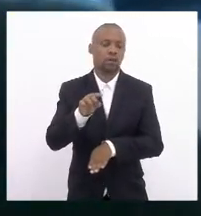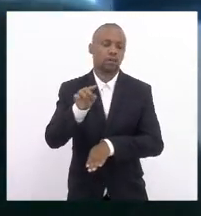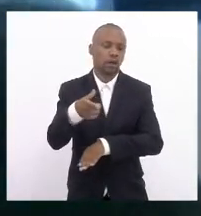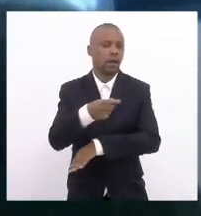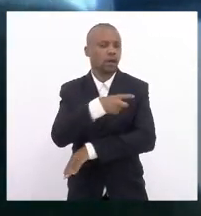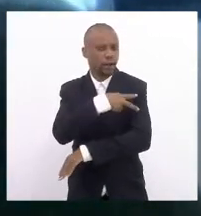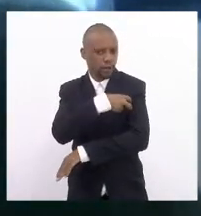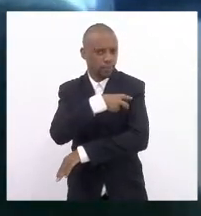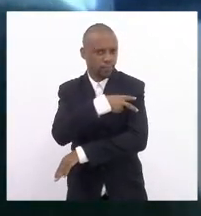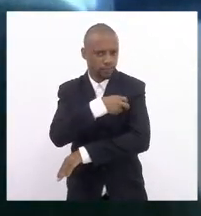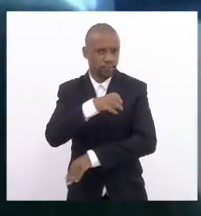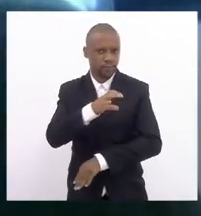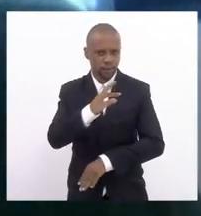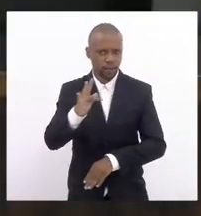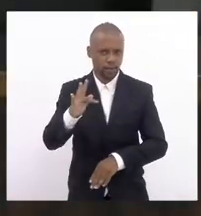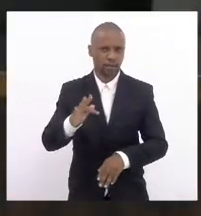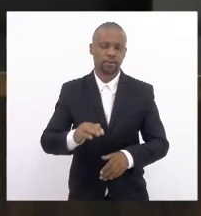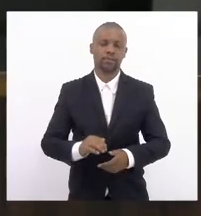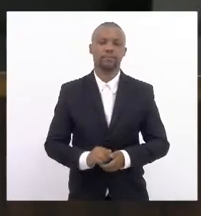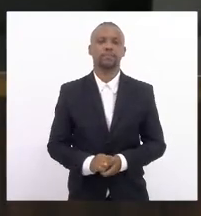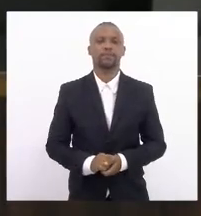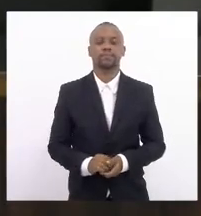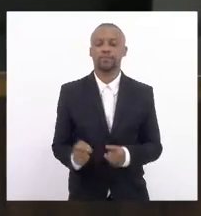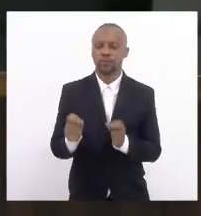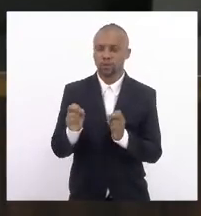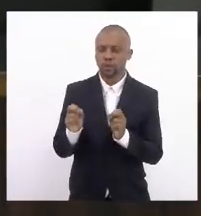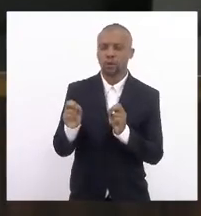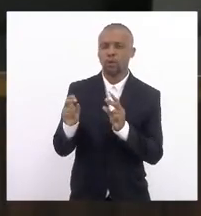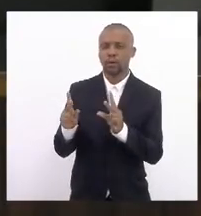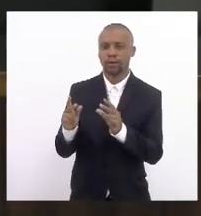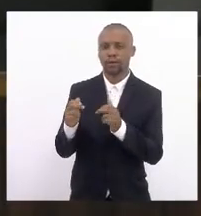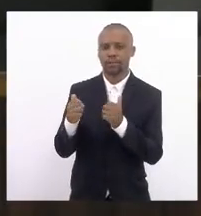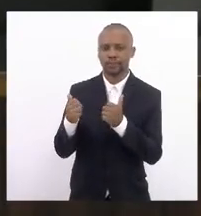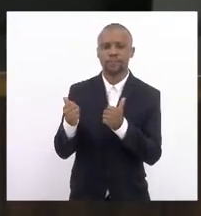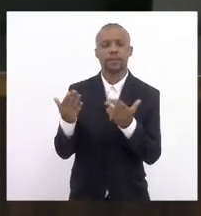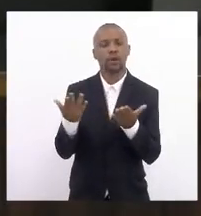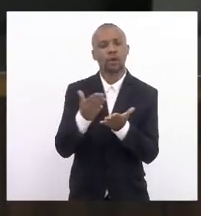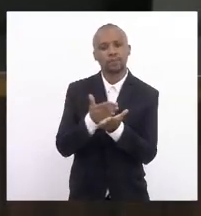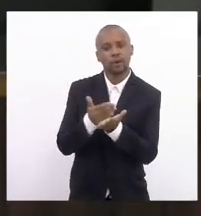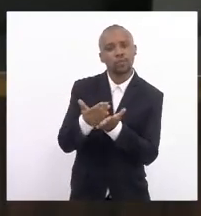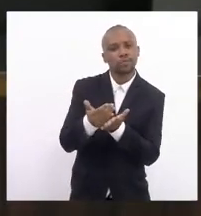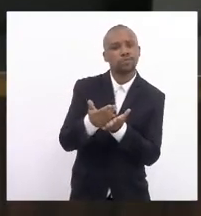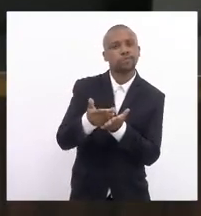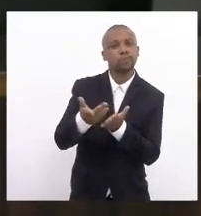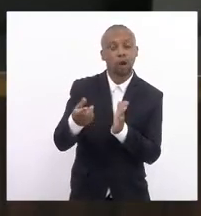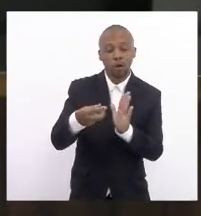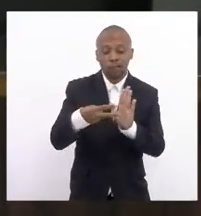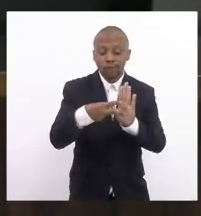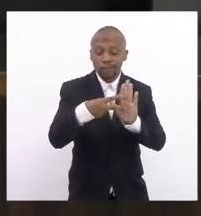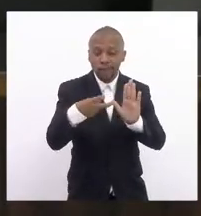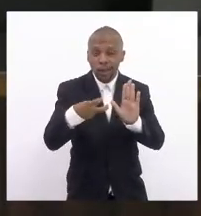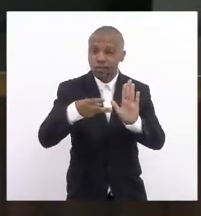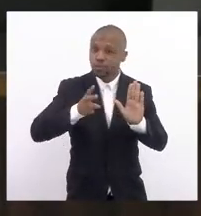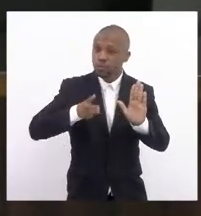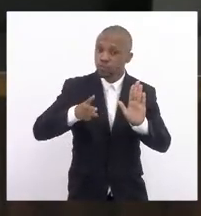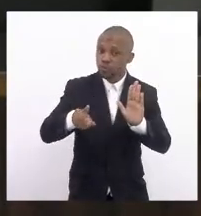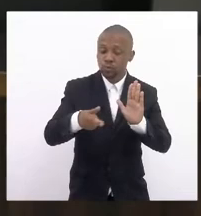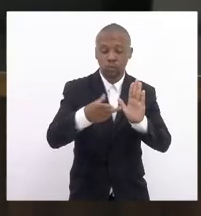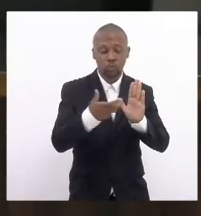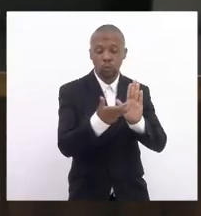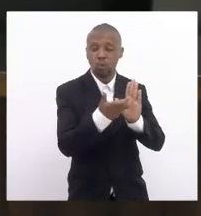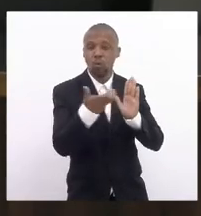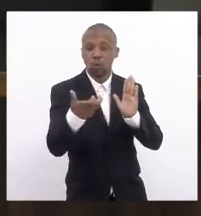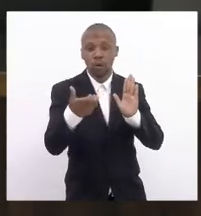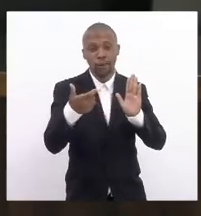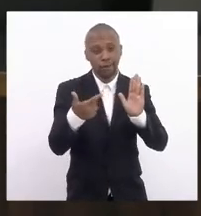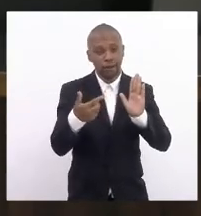Ok. Agora vamos os vetos mantidos com destaque. Na verdade, é o 25º